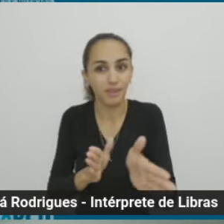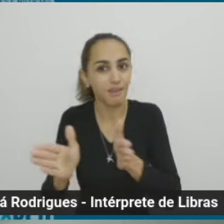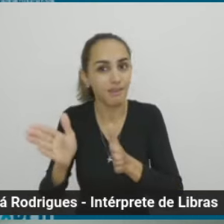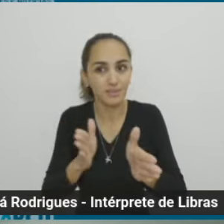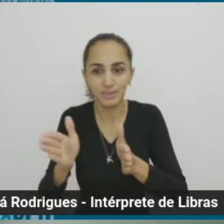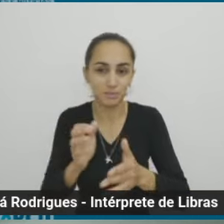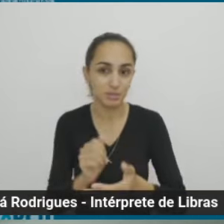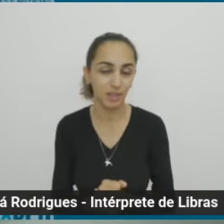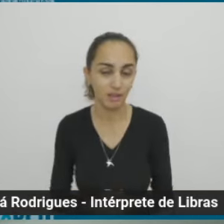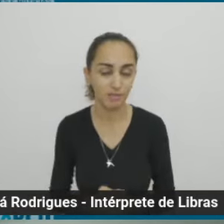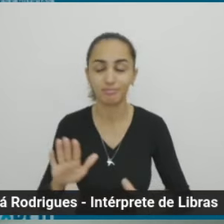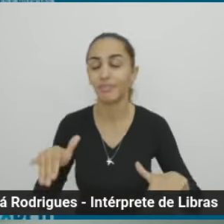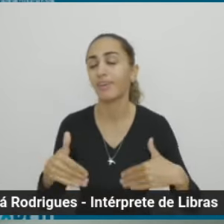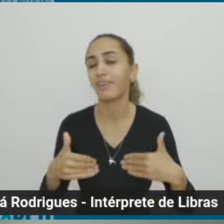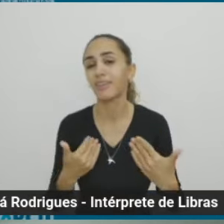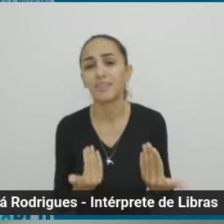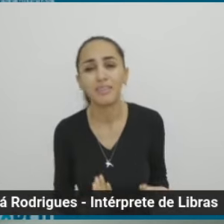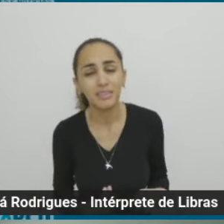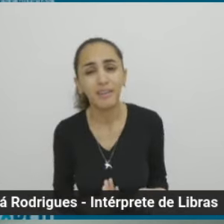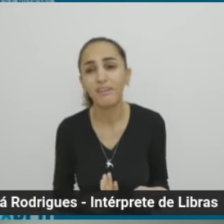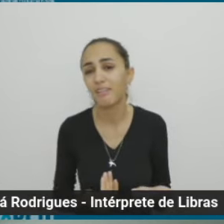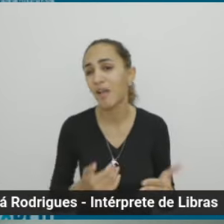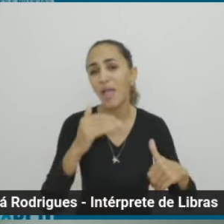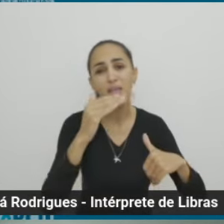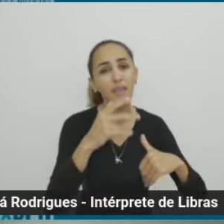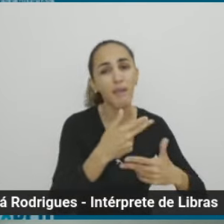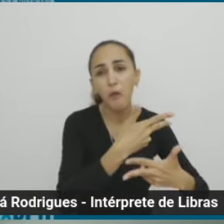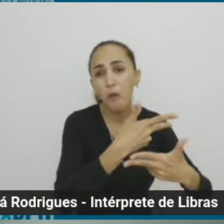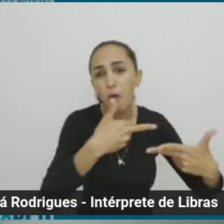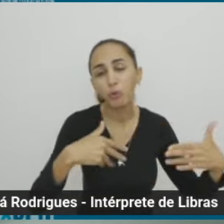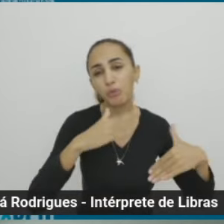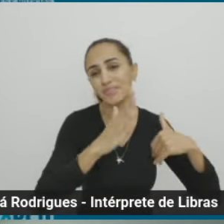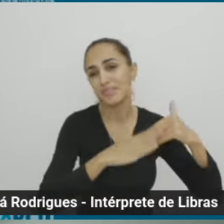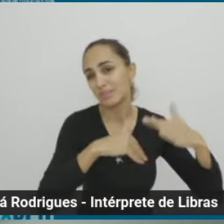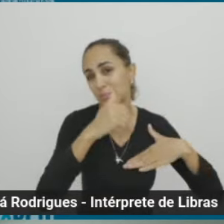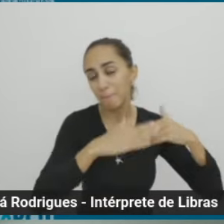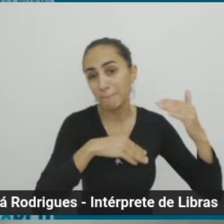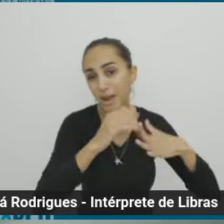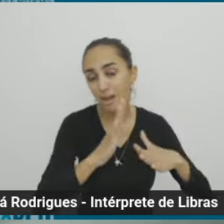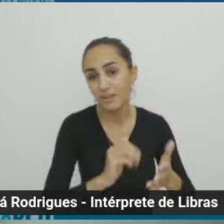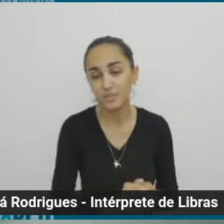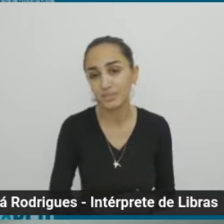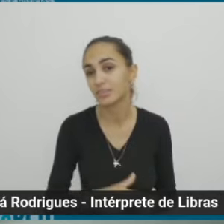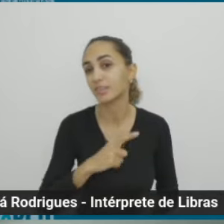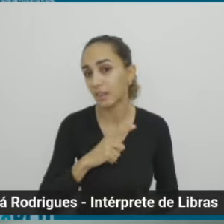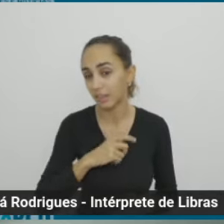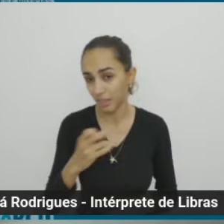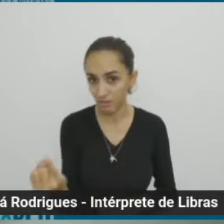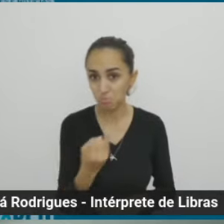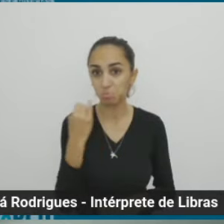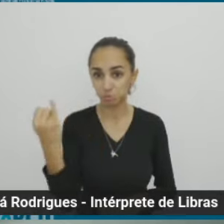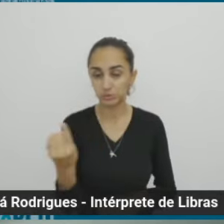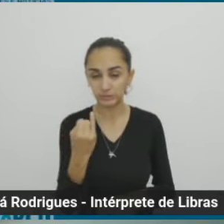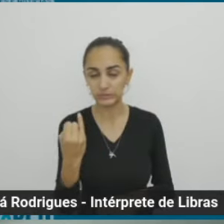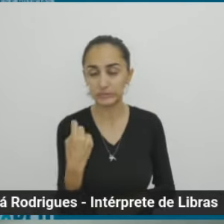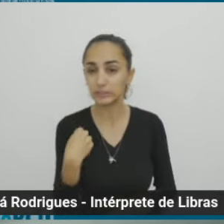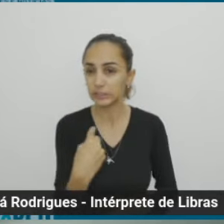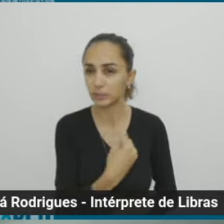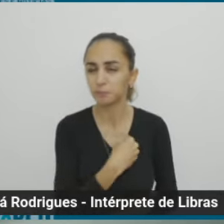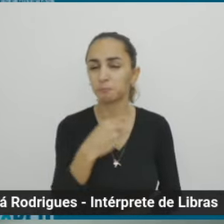do dia a dia que me parece de fundamental importância considerarmos,